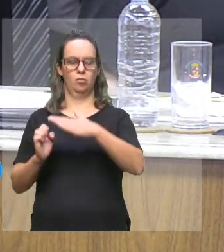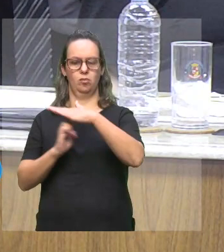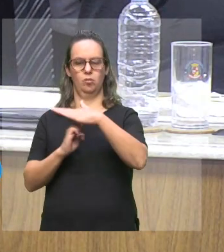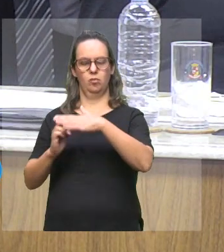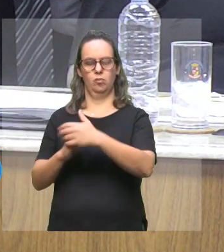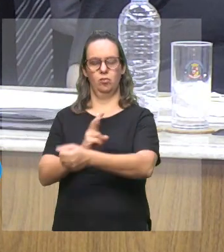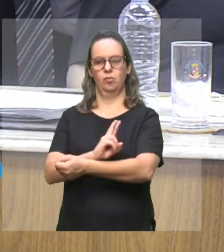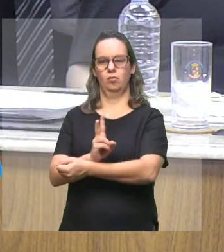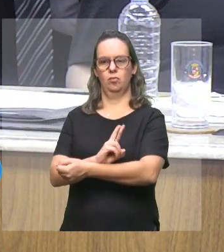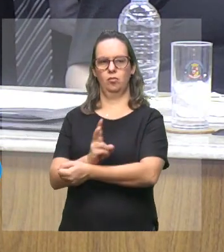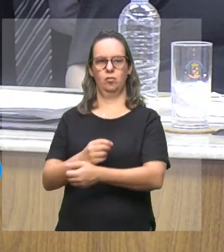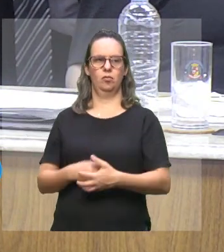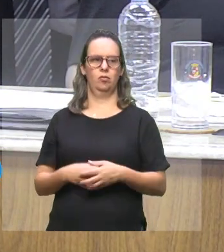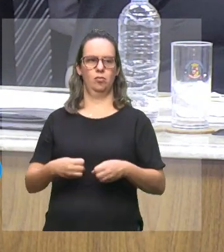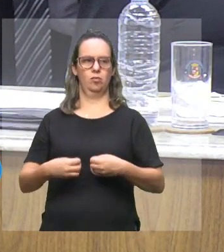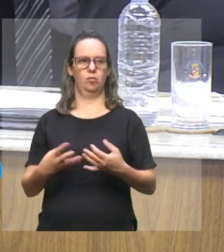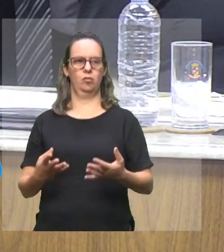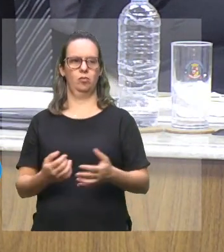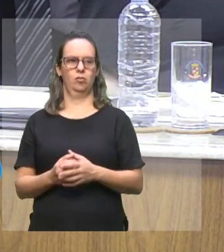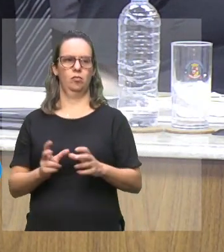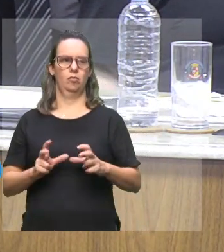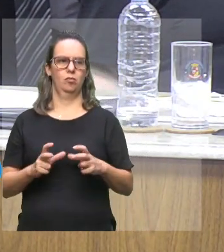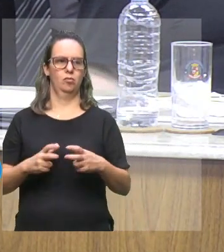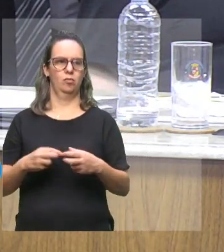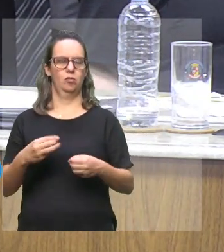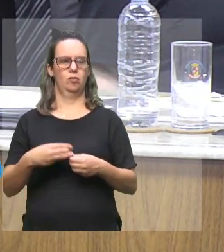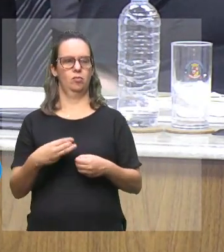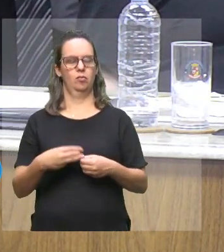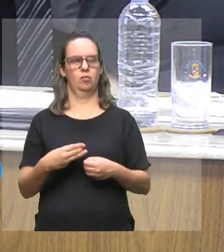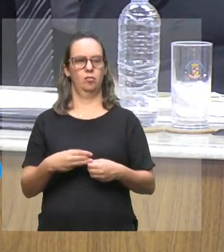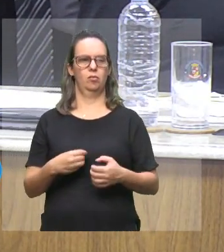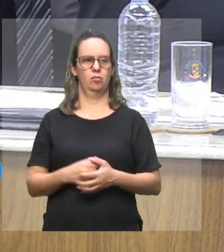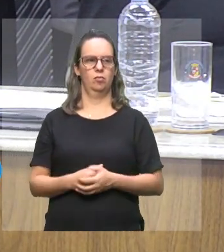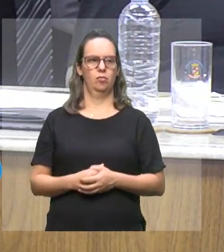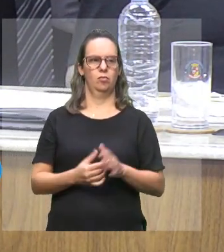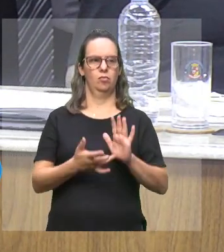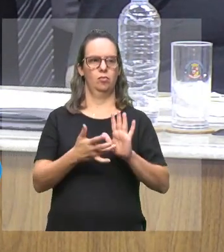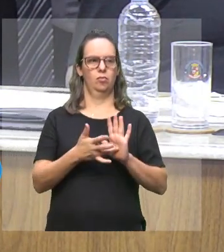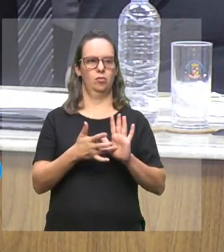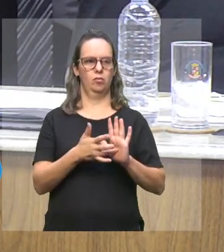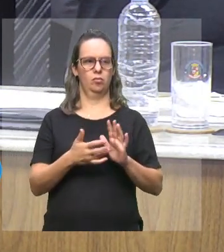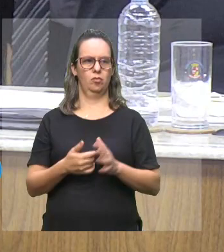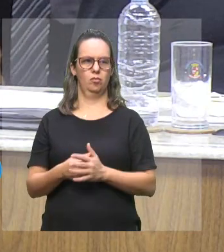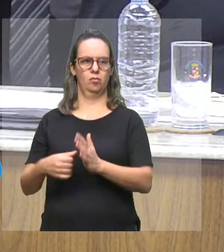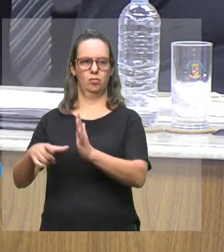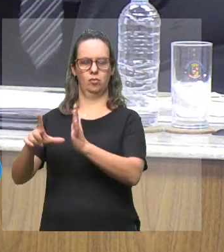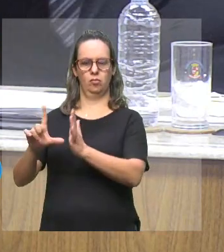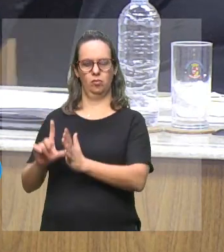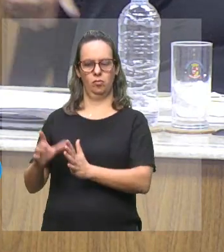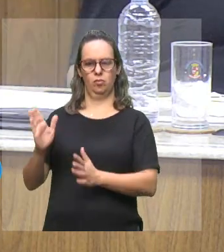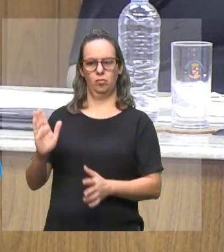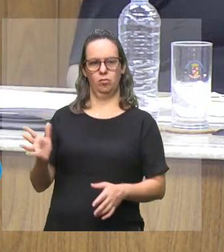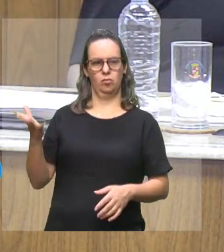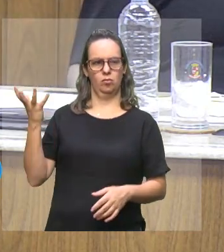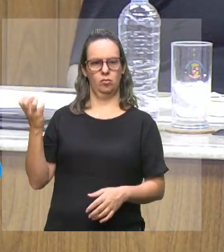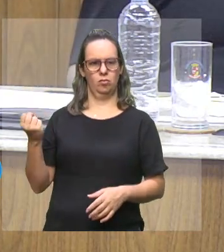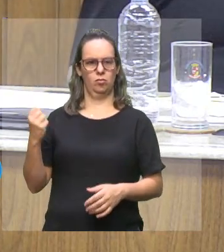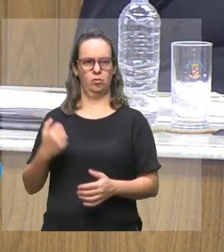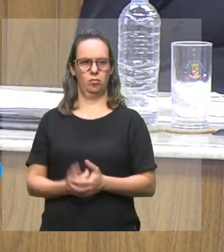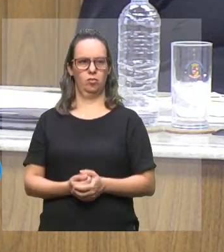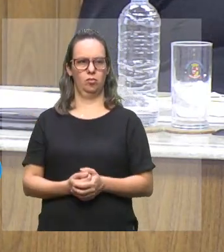da Câmara Municipal. Eu confesso a vocês que o regime de adiantamento já foi adotado, mas por um ato da mesa,